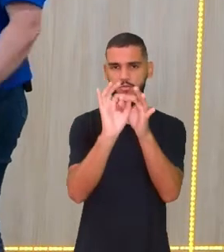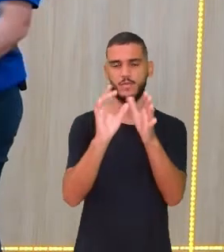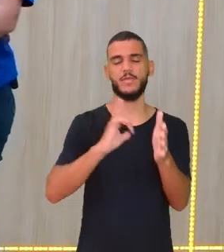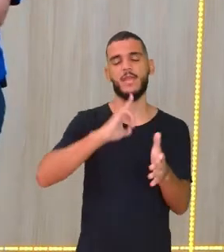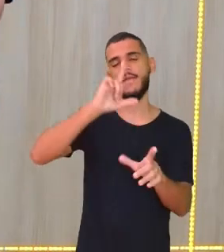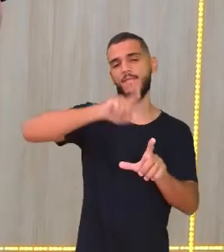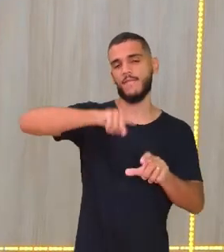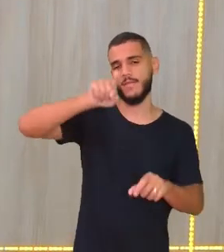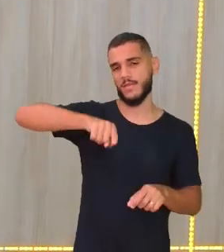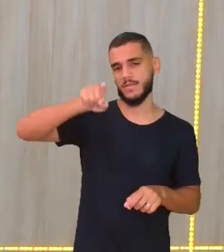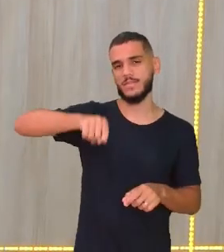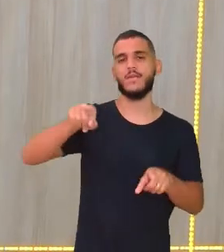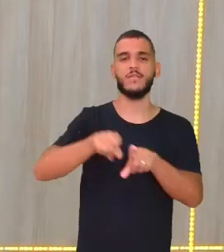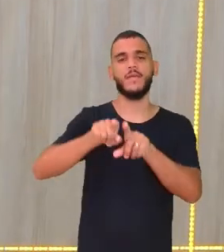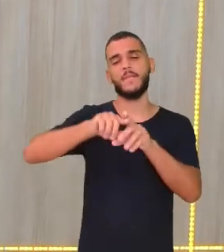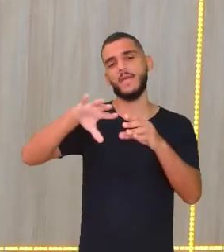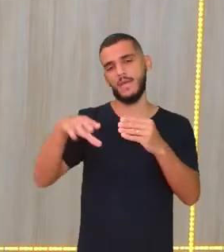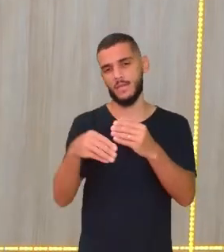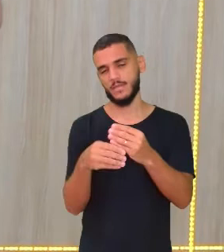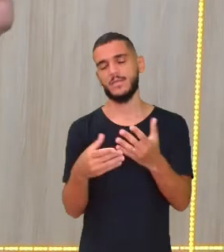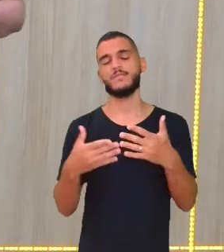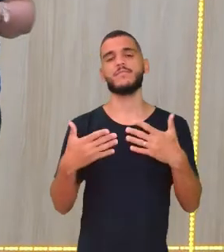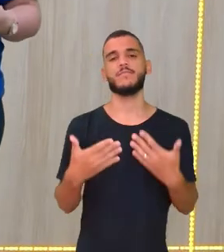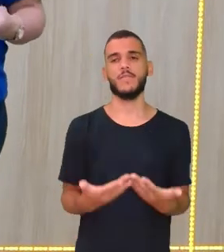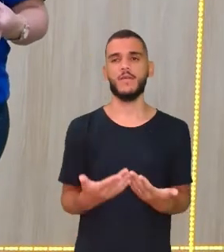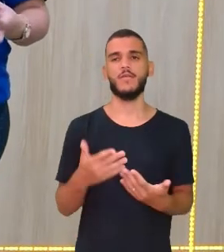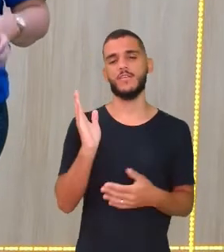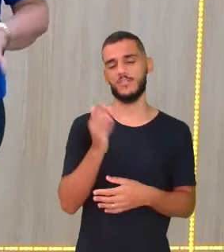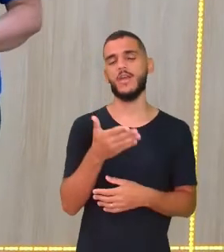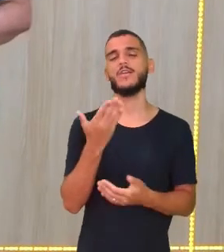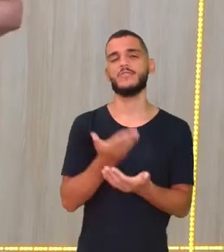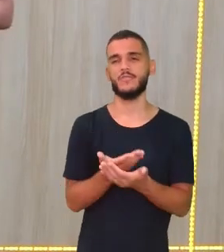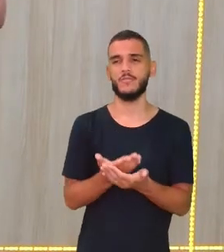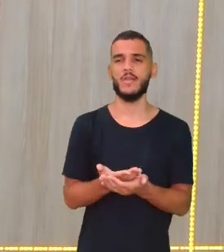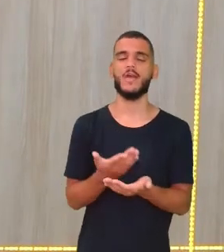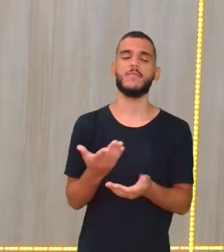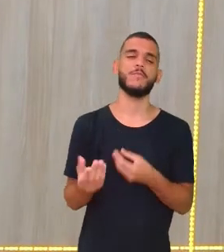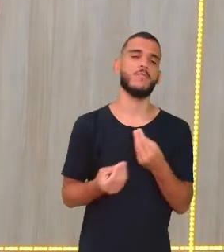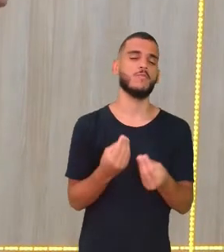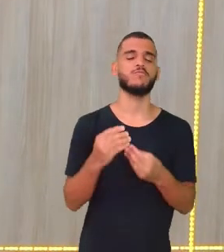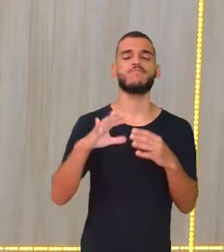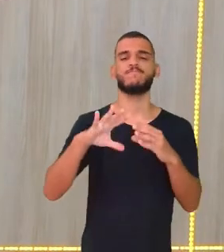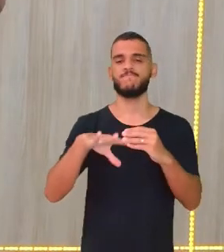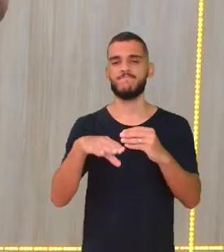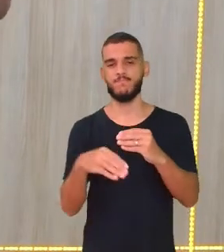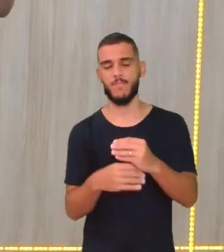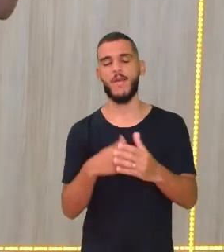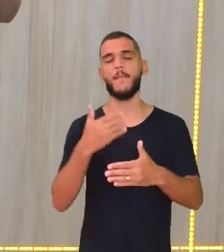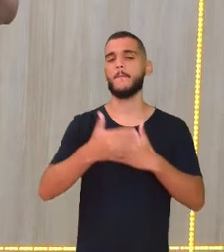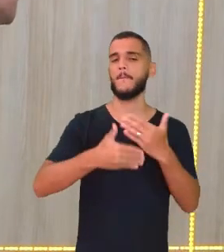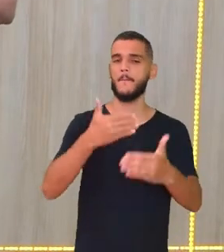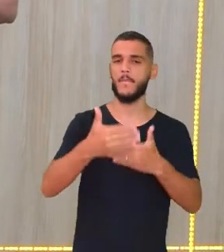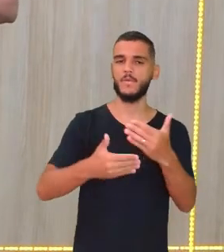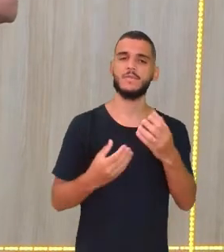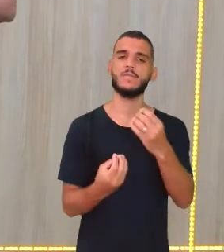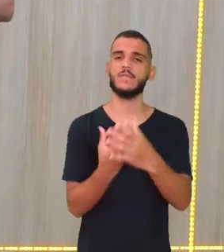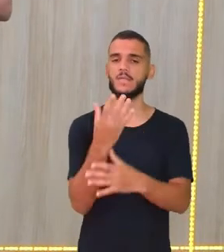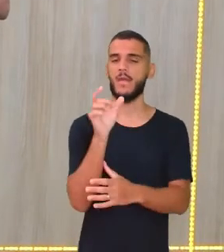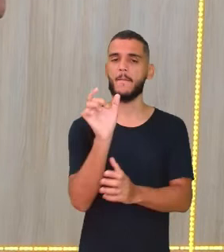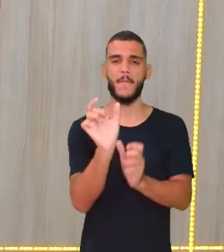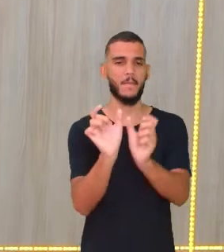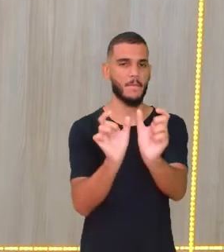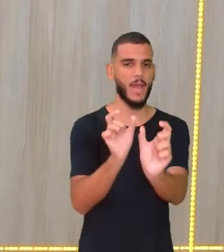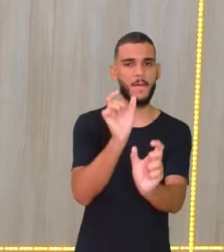variação ou a composição. E aí já estudamos, não é? Composição, processo de formação de